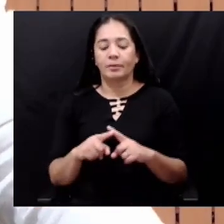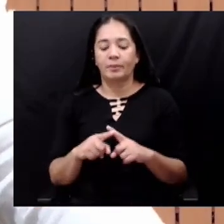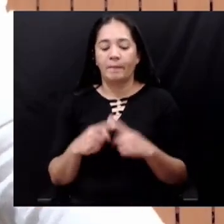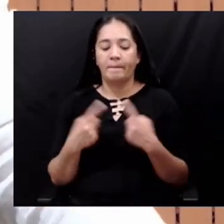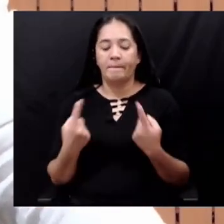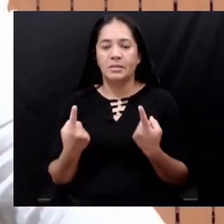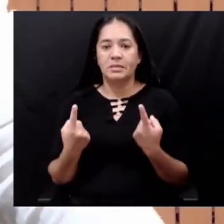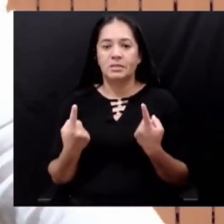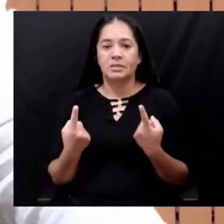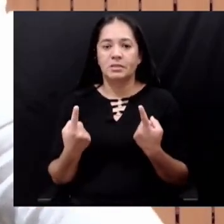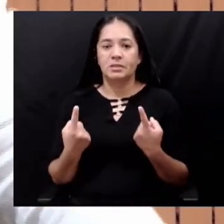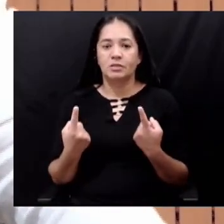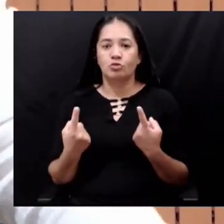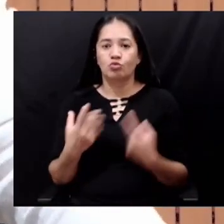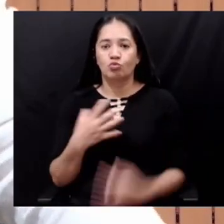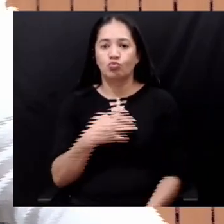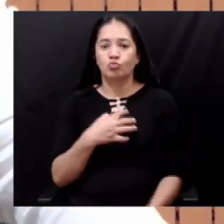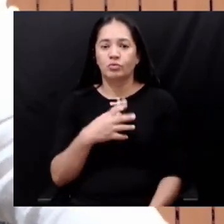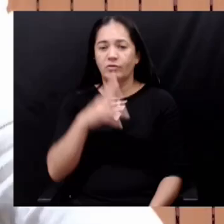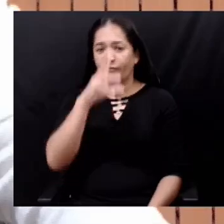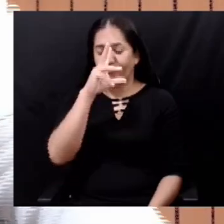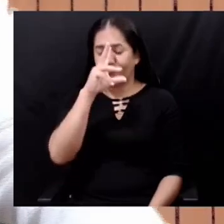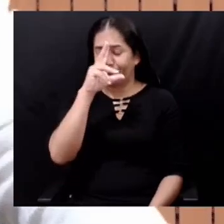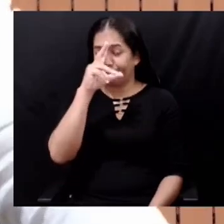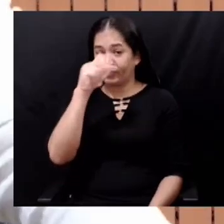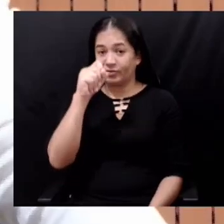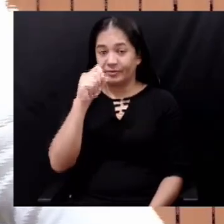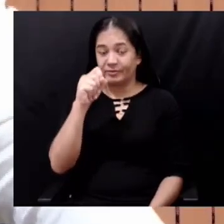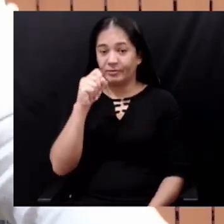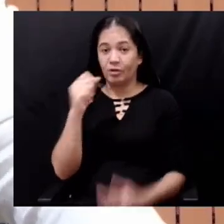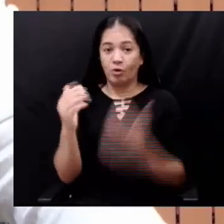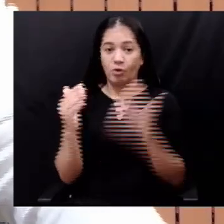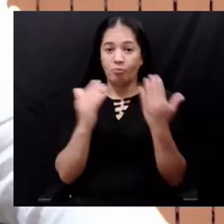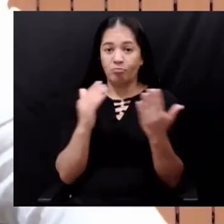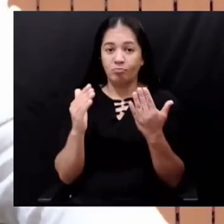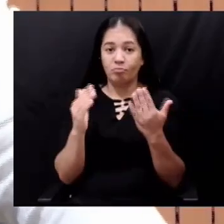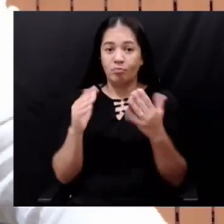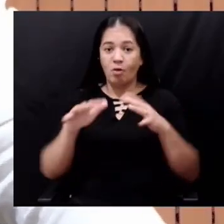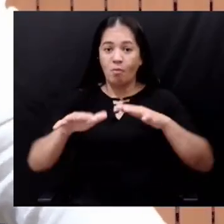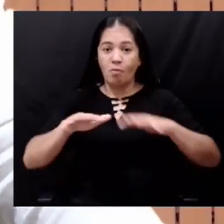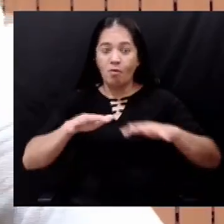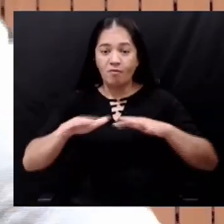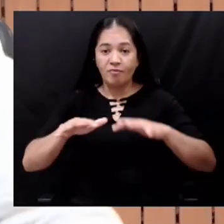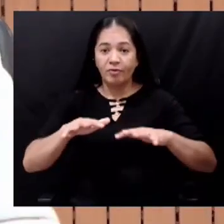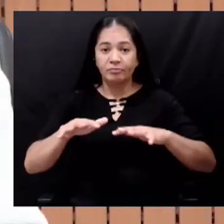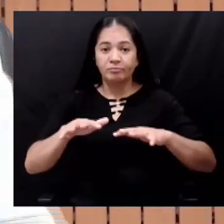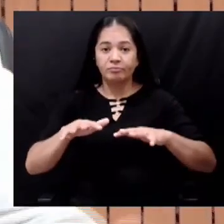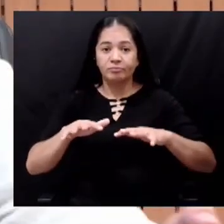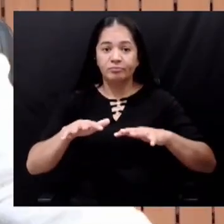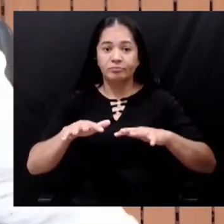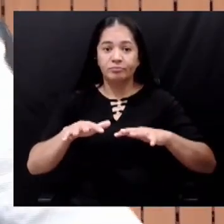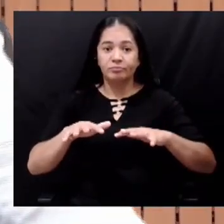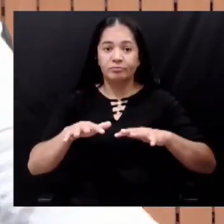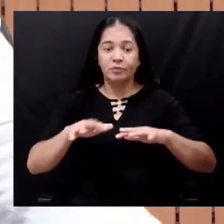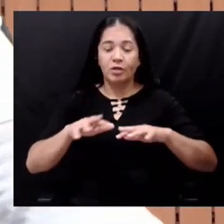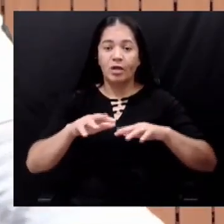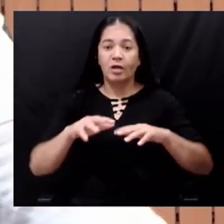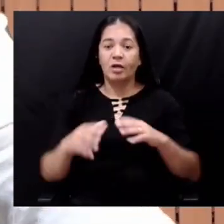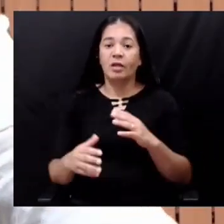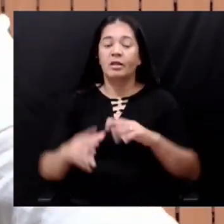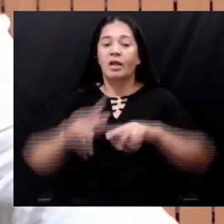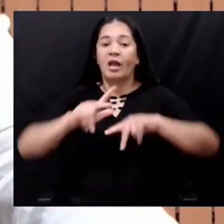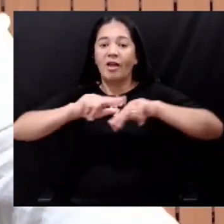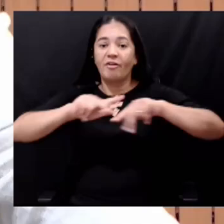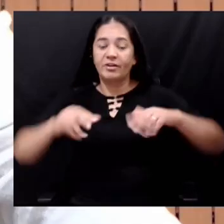força ancestral movida por um bumerangue, o diversidade na universidade voltou,